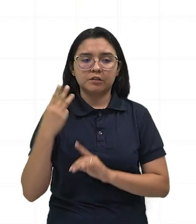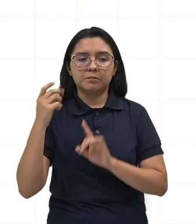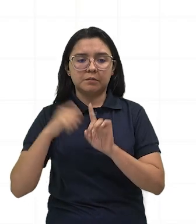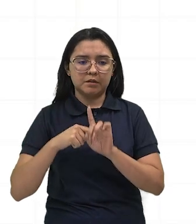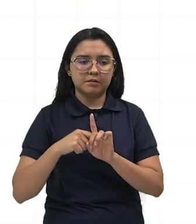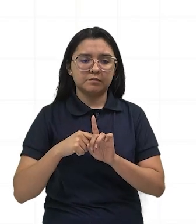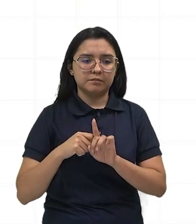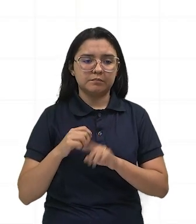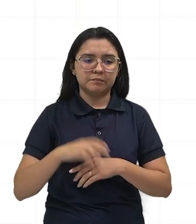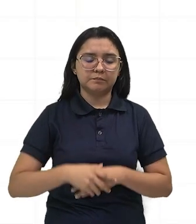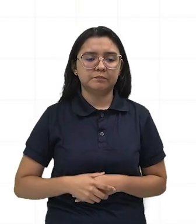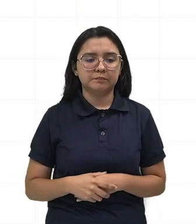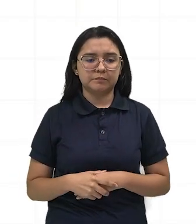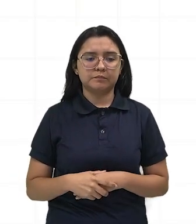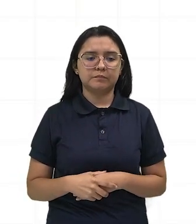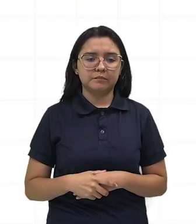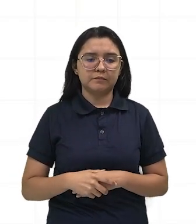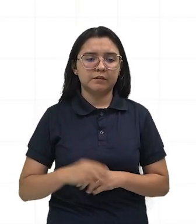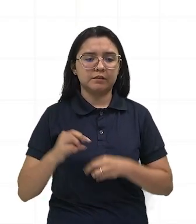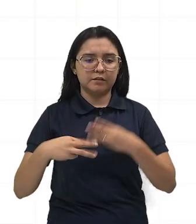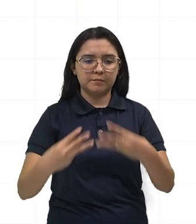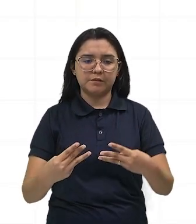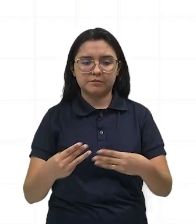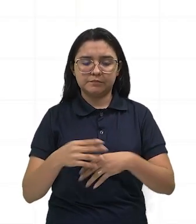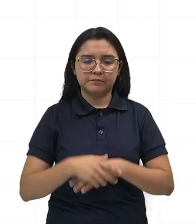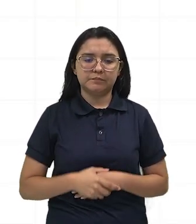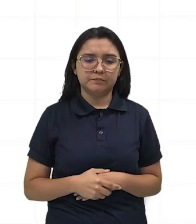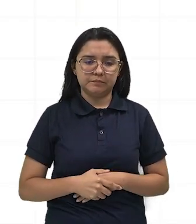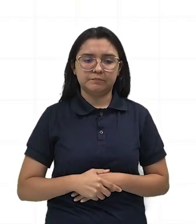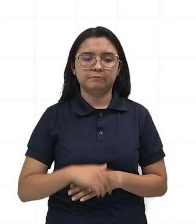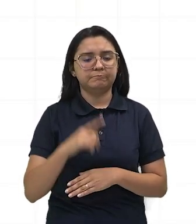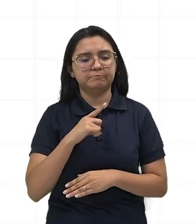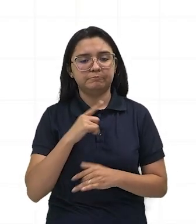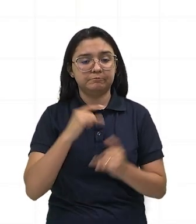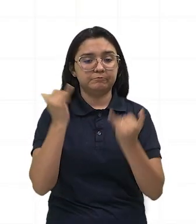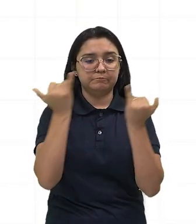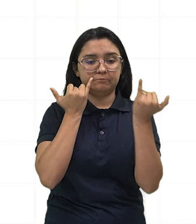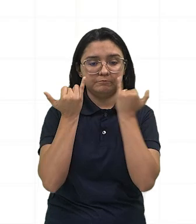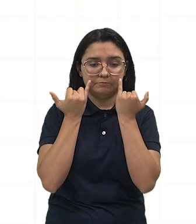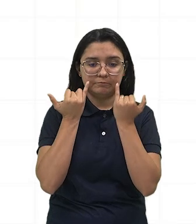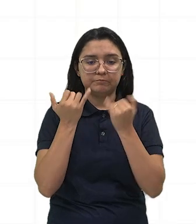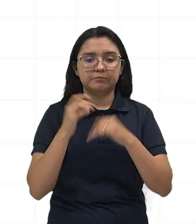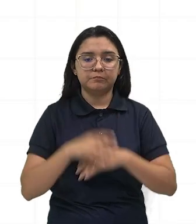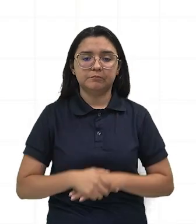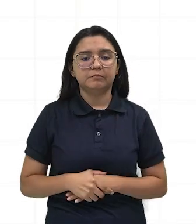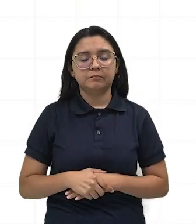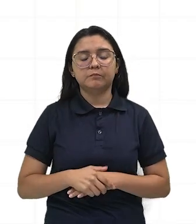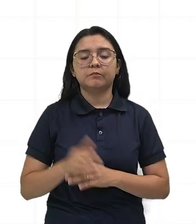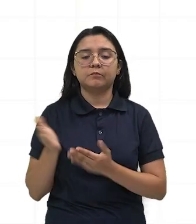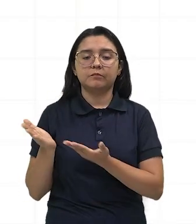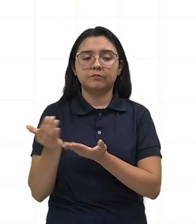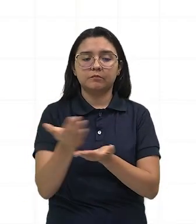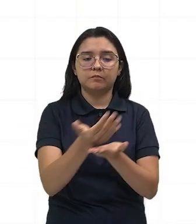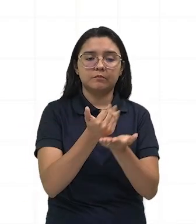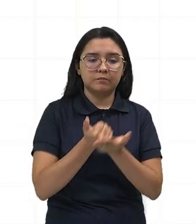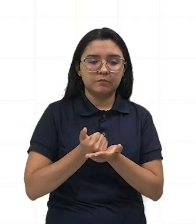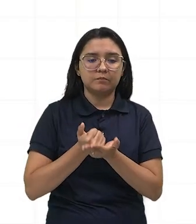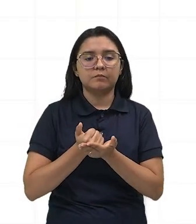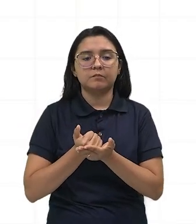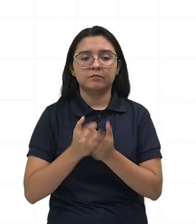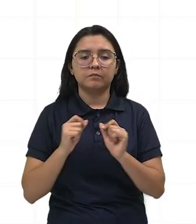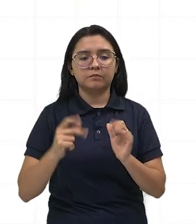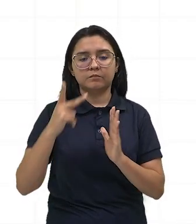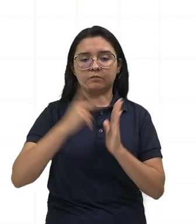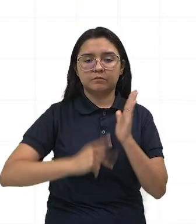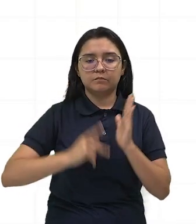isso, eles coletaram dados sobre as notas médias de matemática e língua portuguesa, né? De português aí, de uma amostra